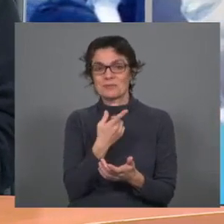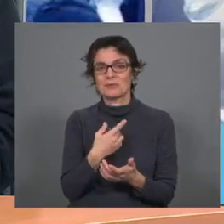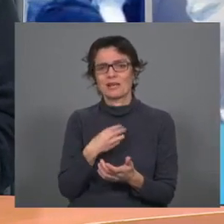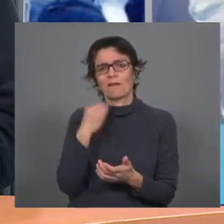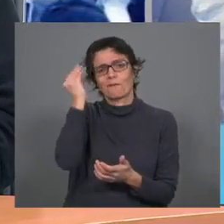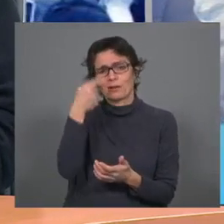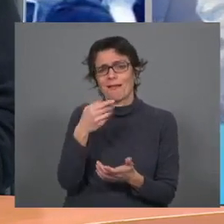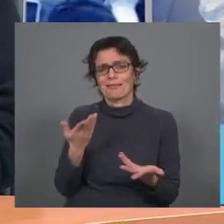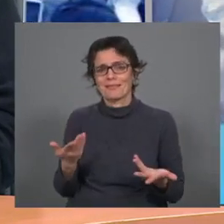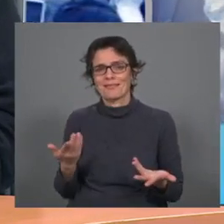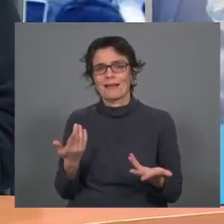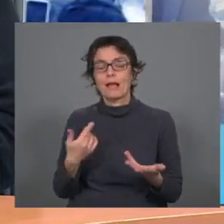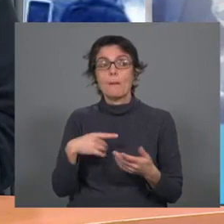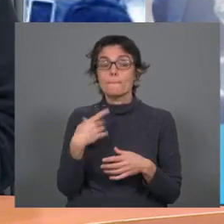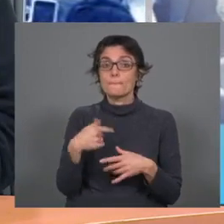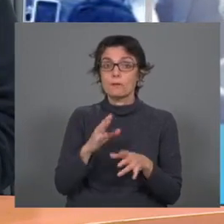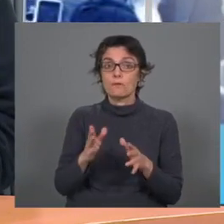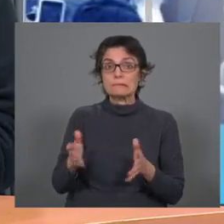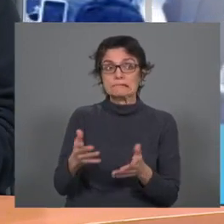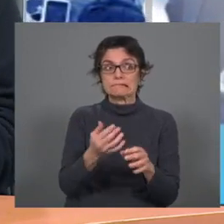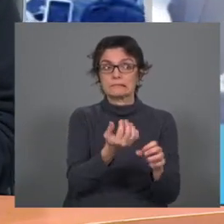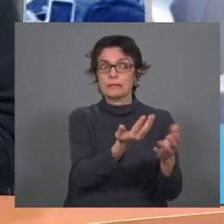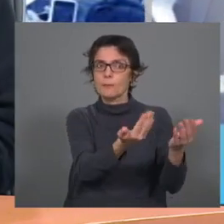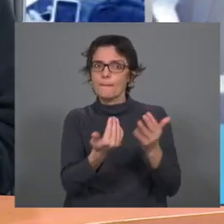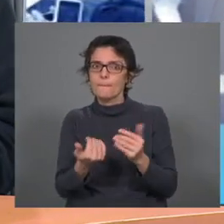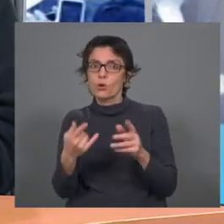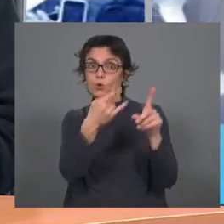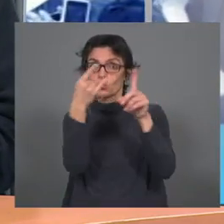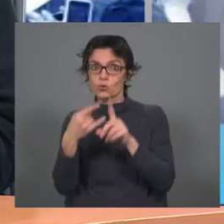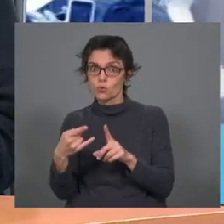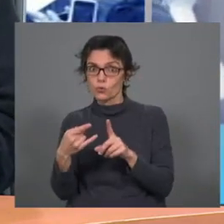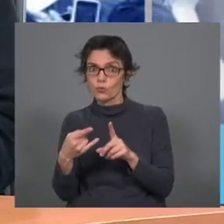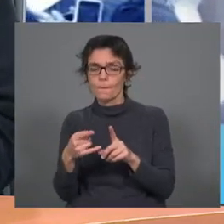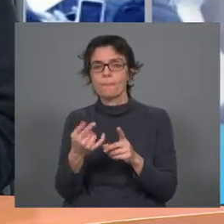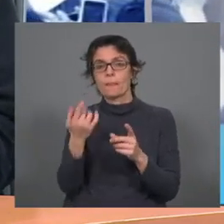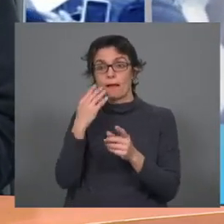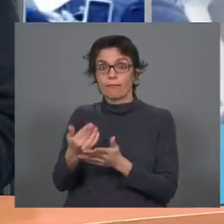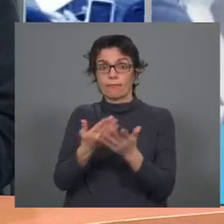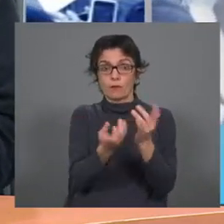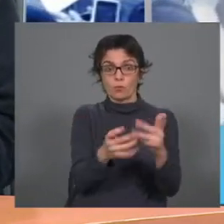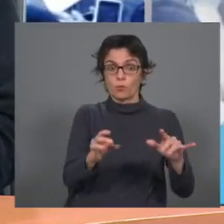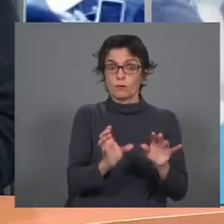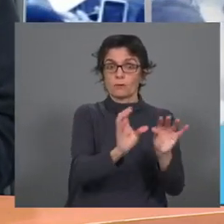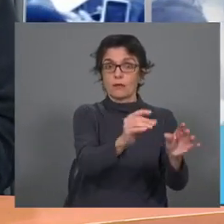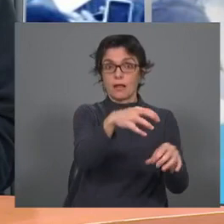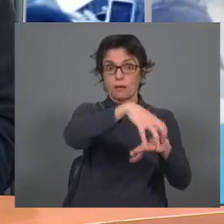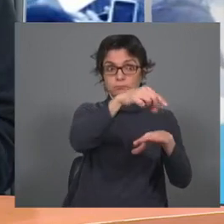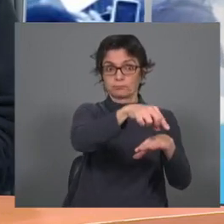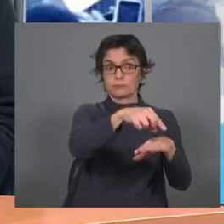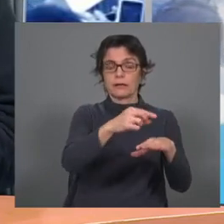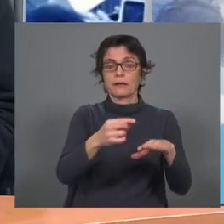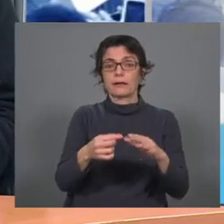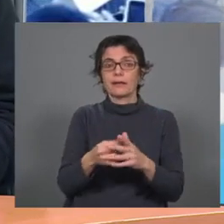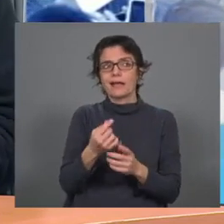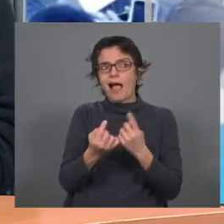conseguido trazê-los às nossas atividades, por Zoom. Colocamos um computador lá numa das unidades e